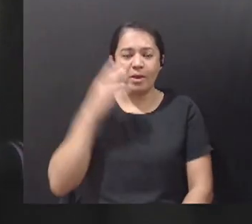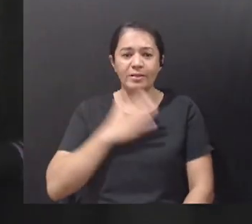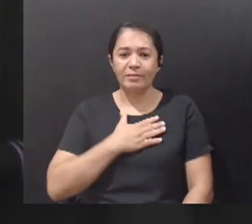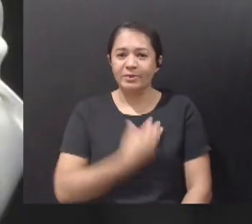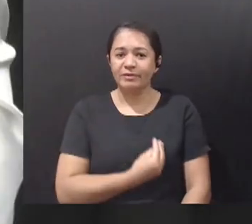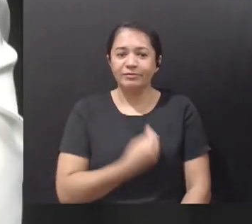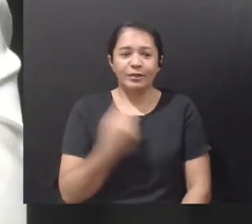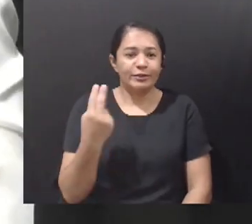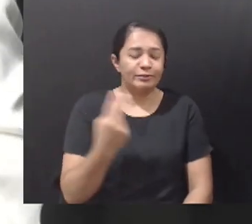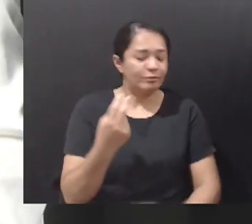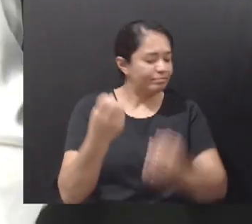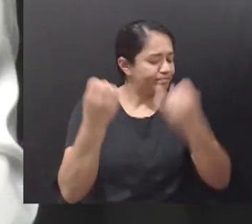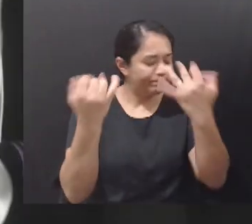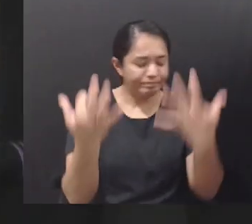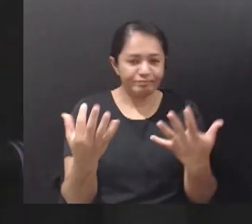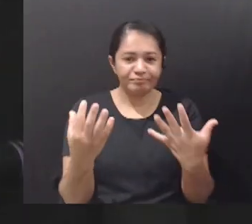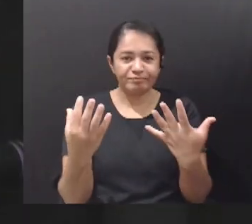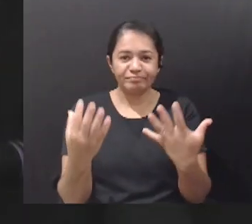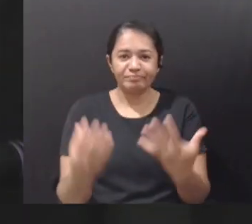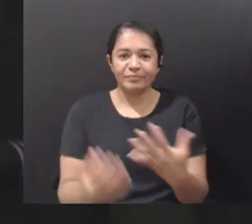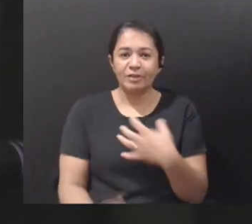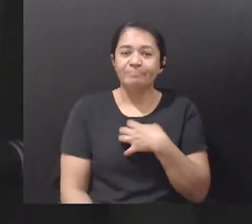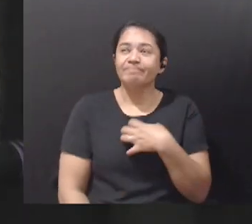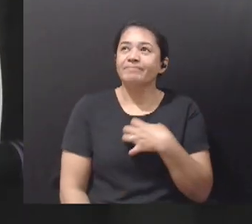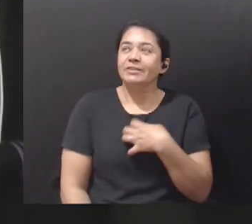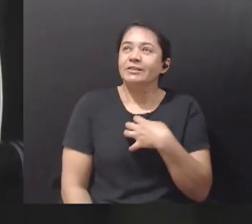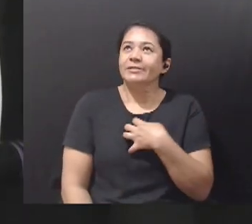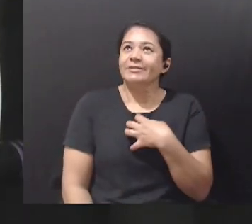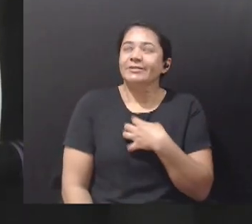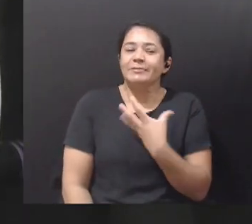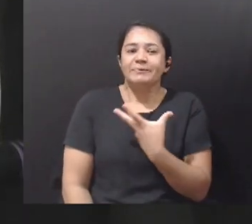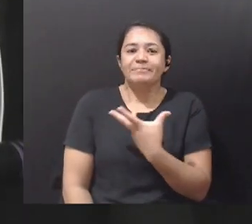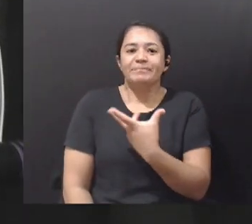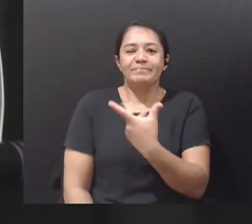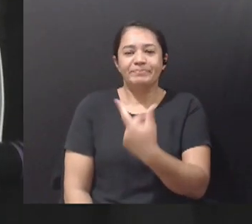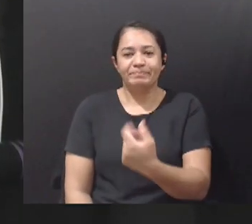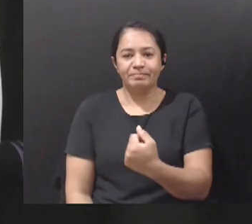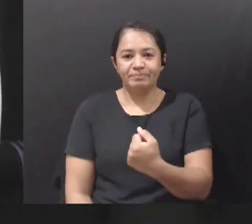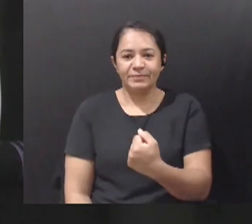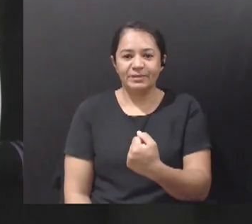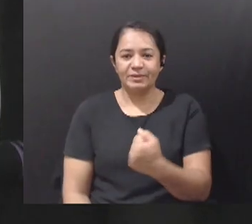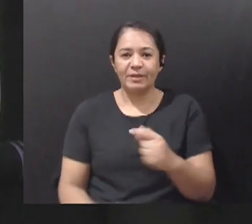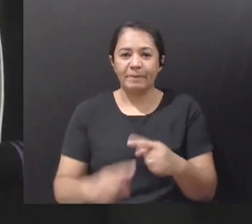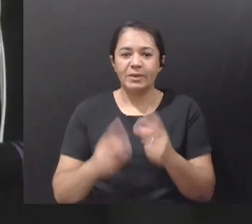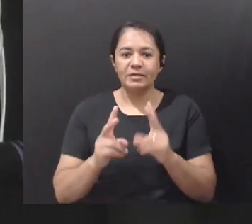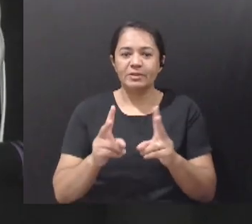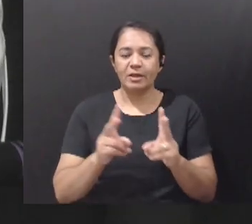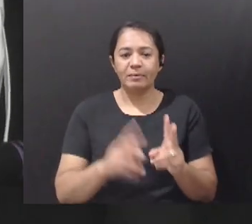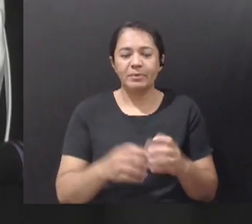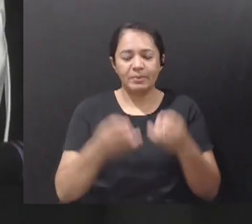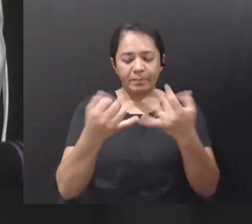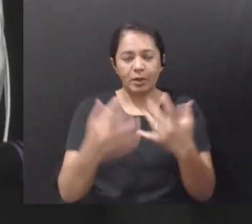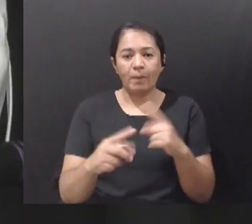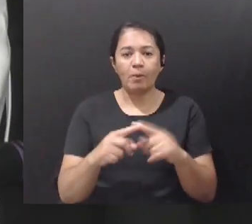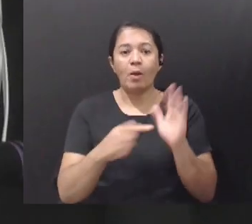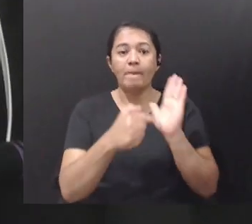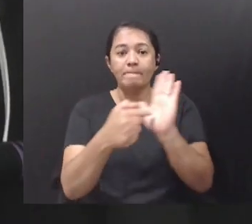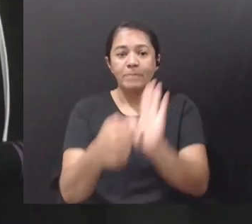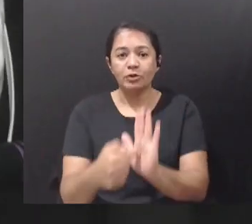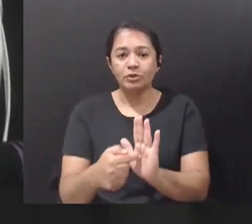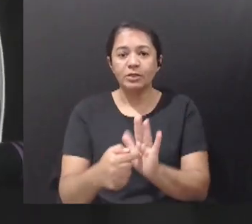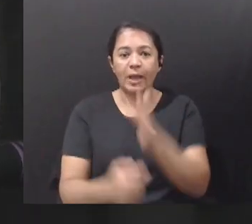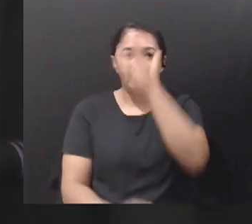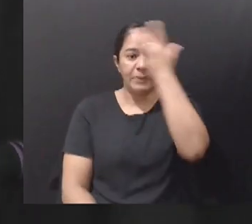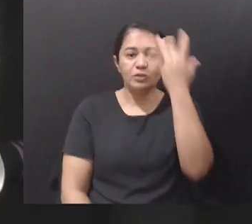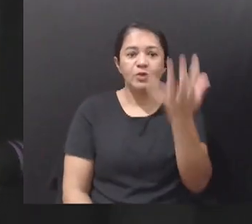sabe? Eu contar, é um sentimento que está lá no fundo do coração. Mas eu sempre transmito isso porque isso mostra que quem tem vontade na vida